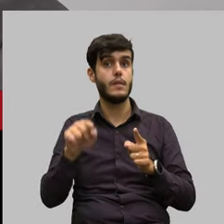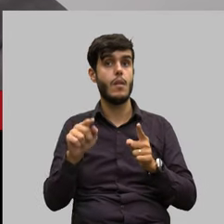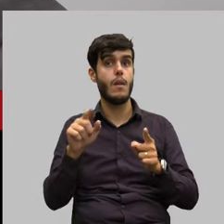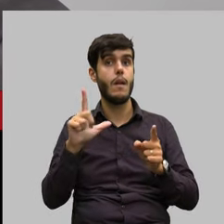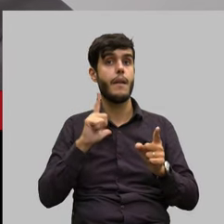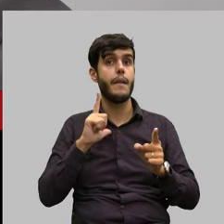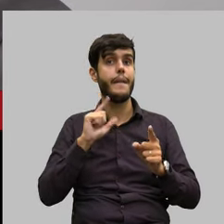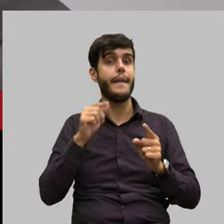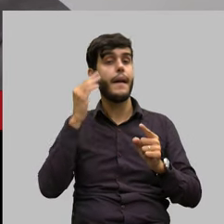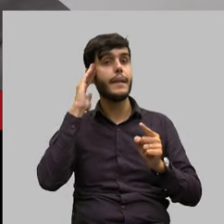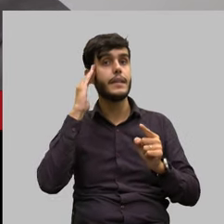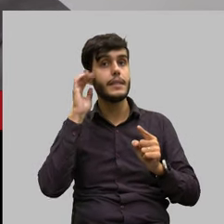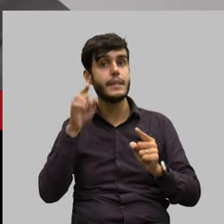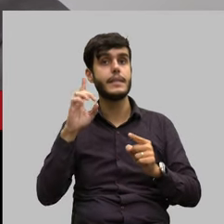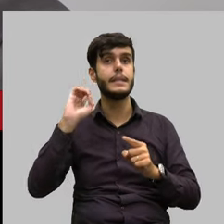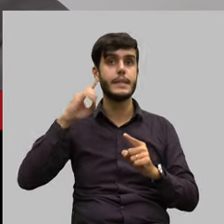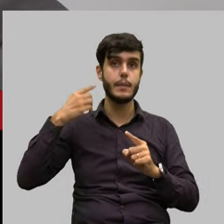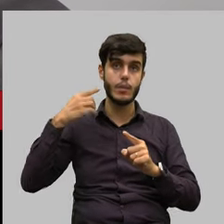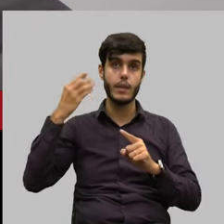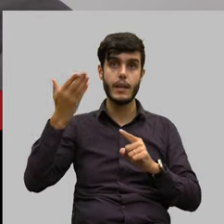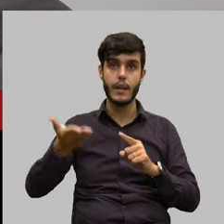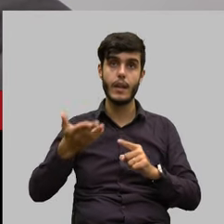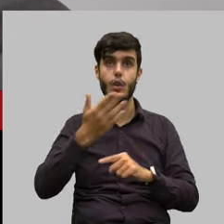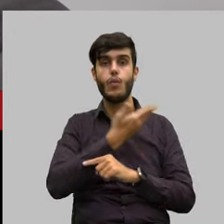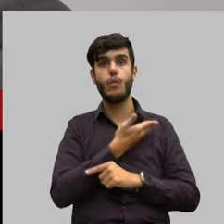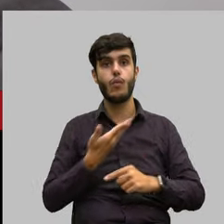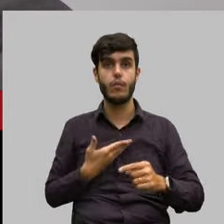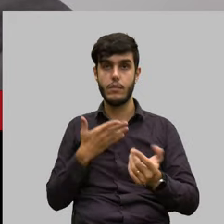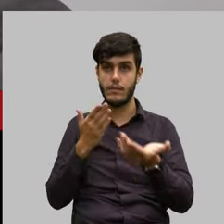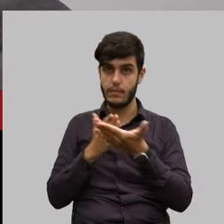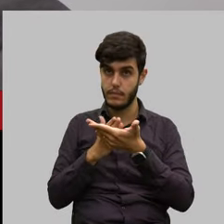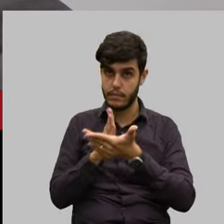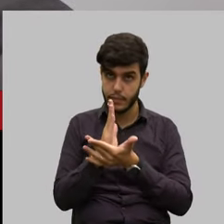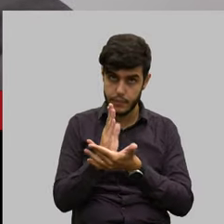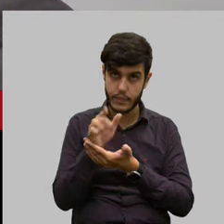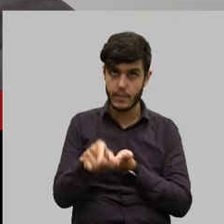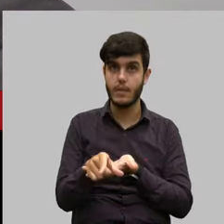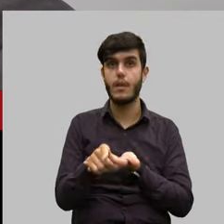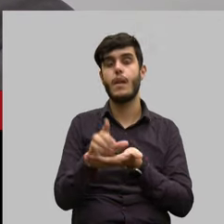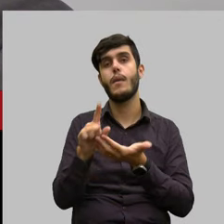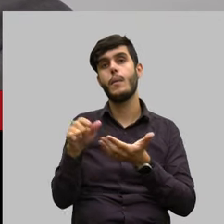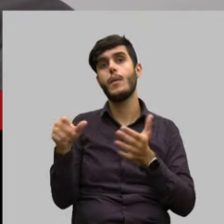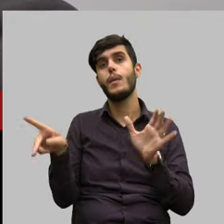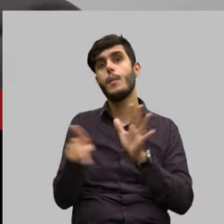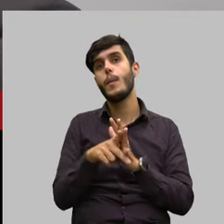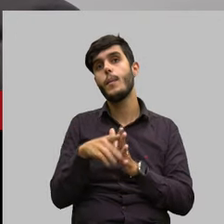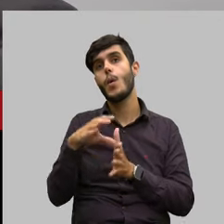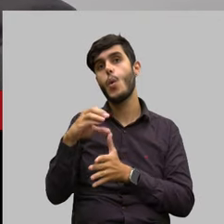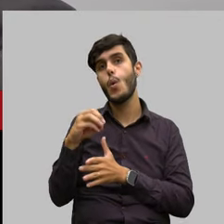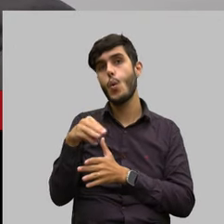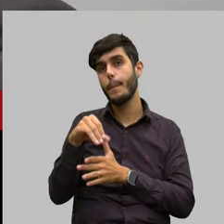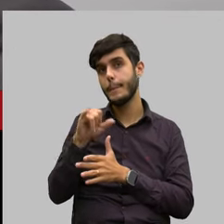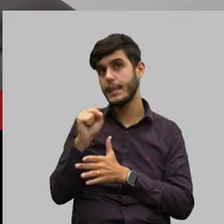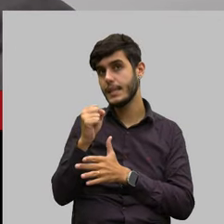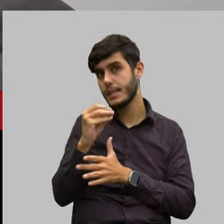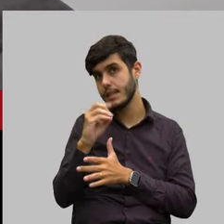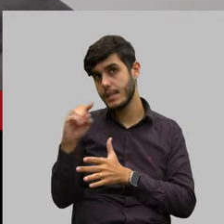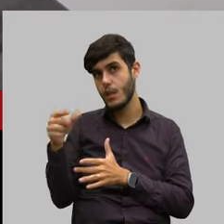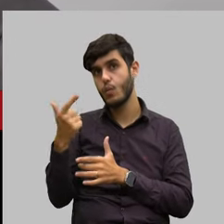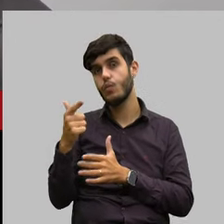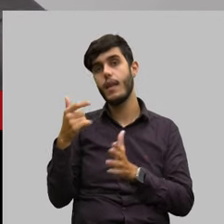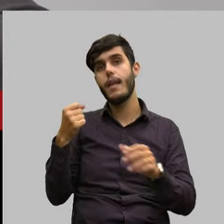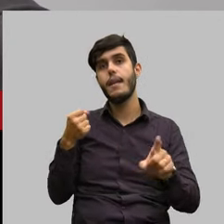dos Deputados governistas de aprovar nas comissões ccj fiscalização um um projeto sem Impacto